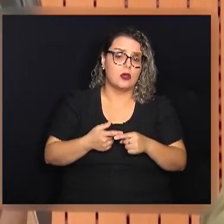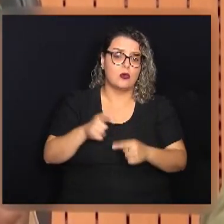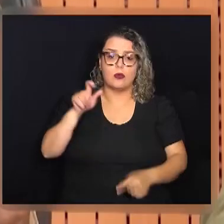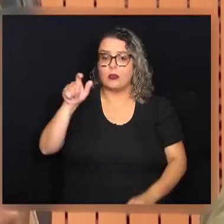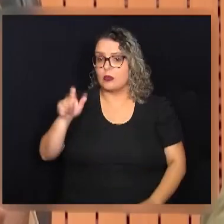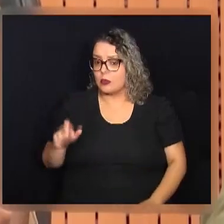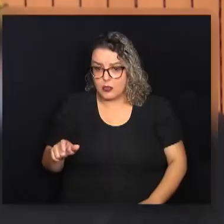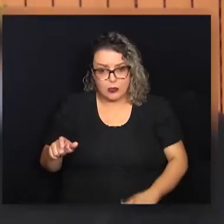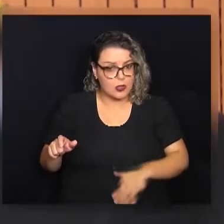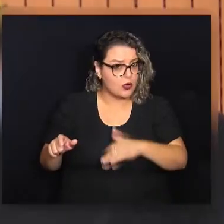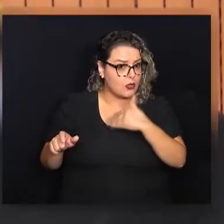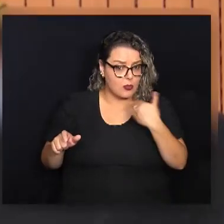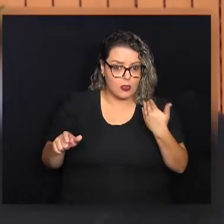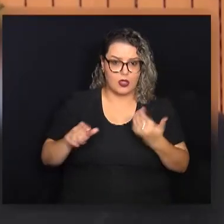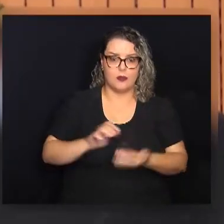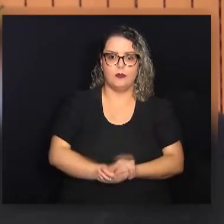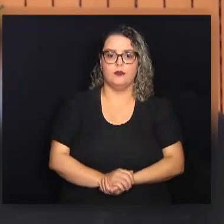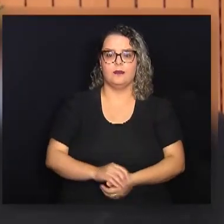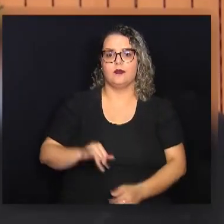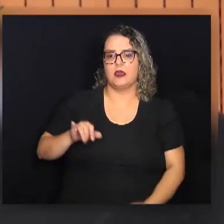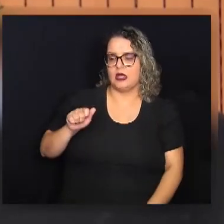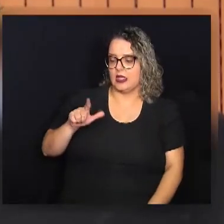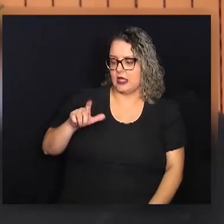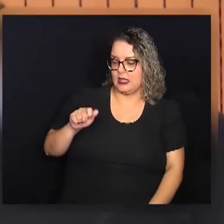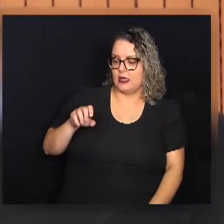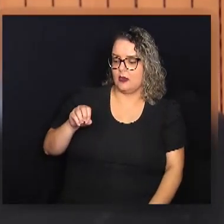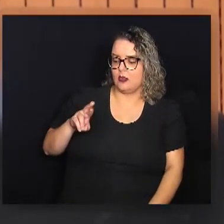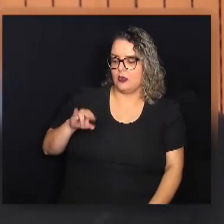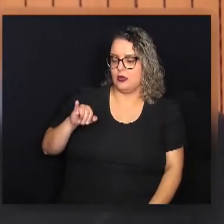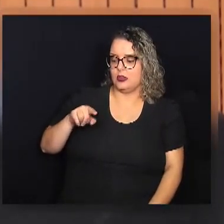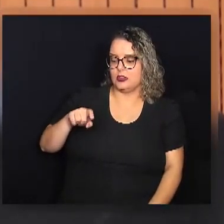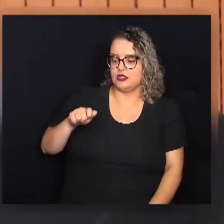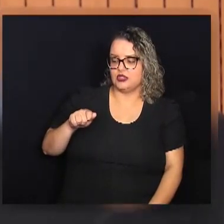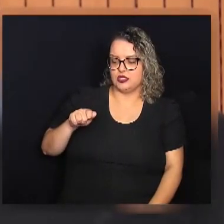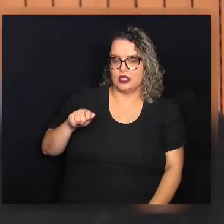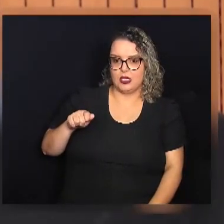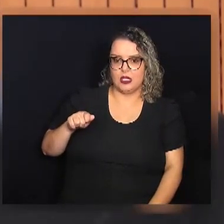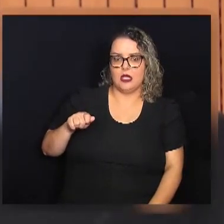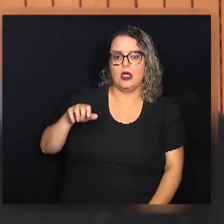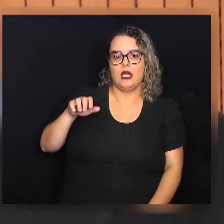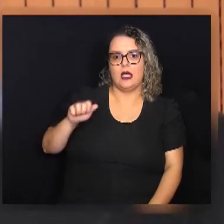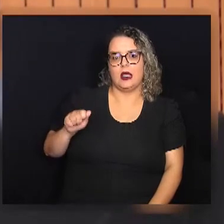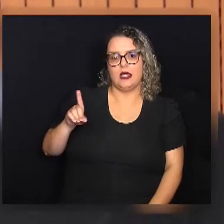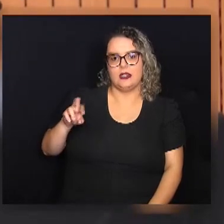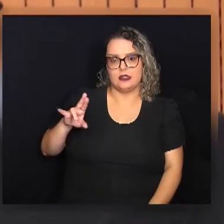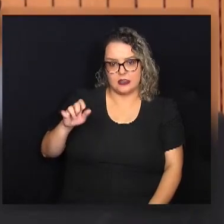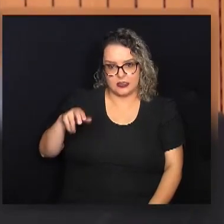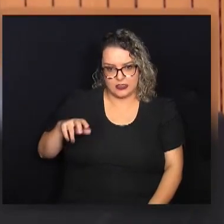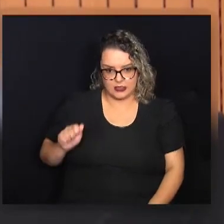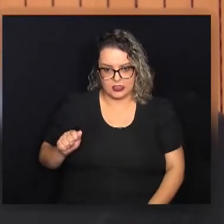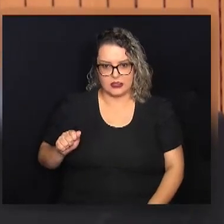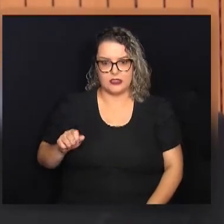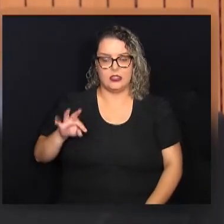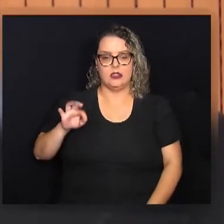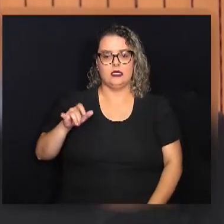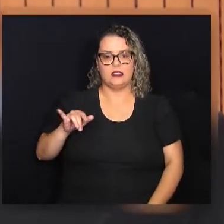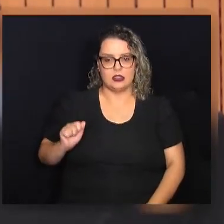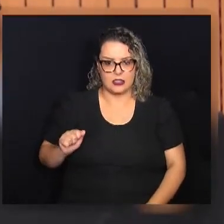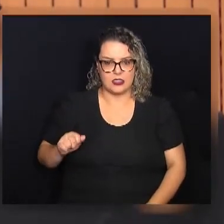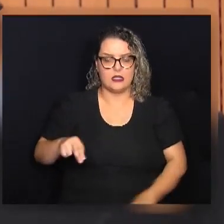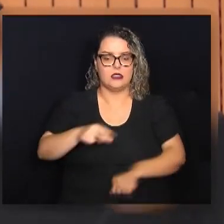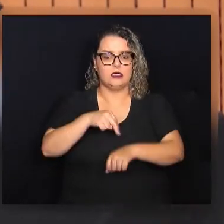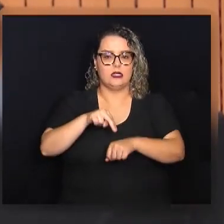a vida. A Ialorixá Adriana de Omolu, coordenadora executiva da Teia Nacional Legislativa